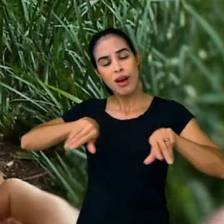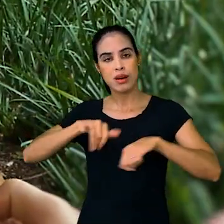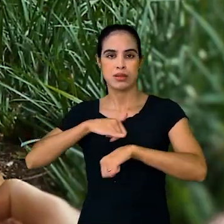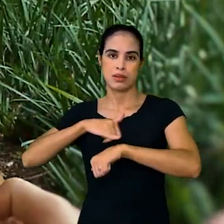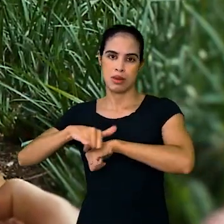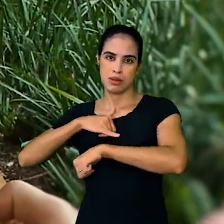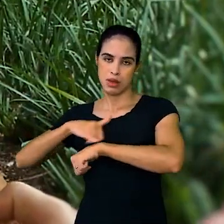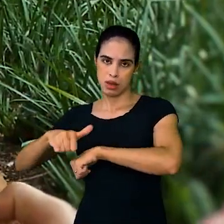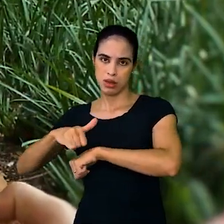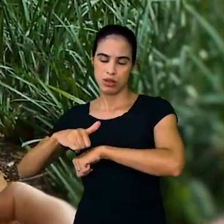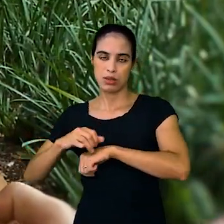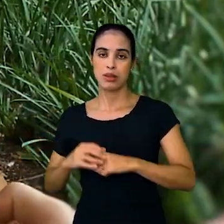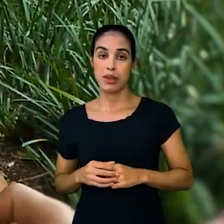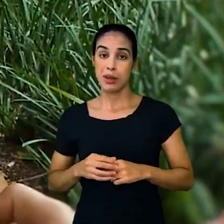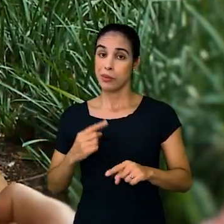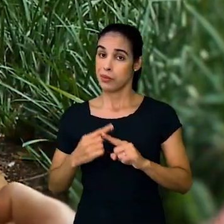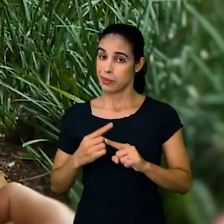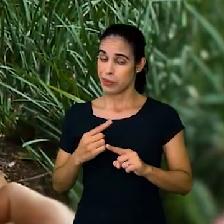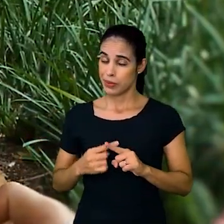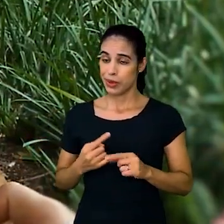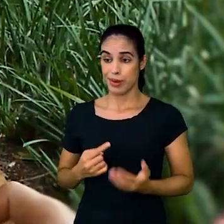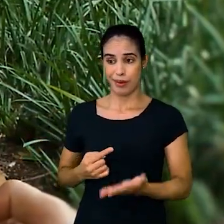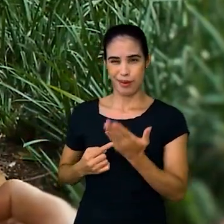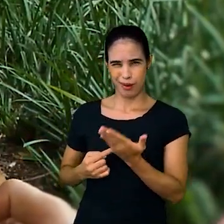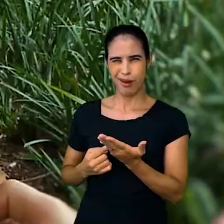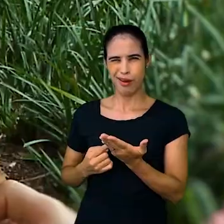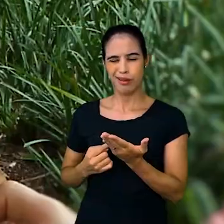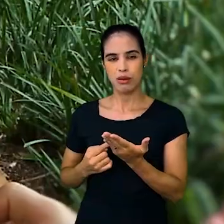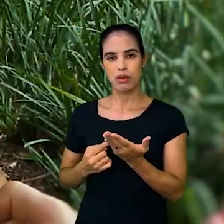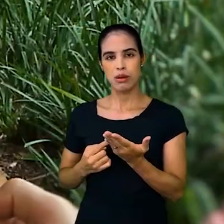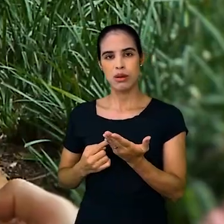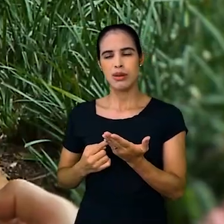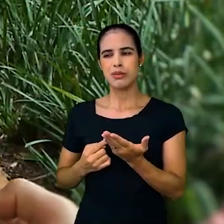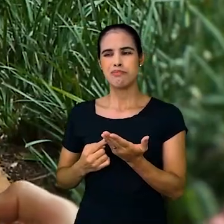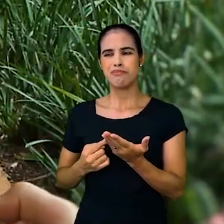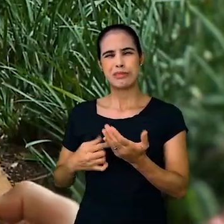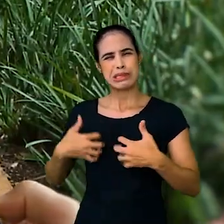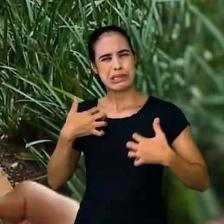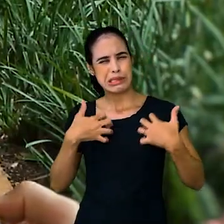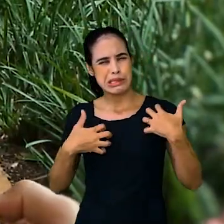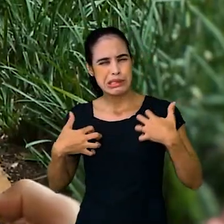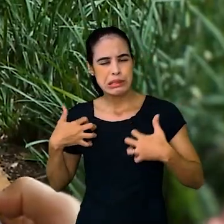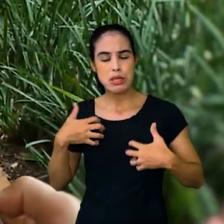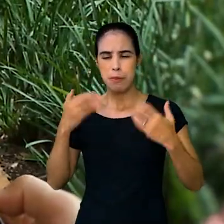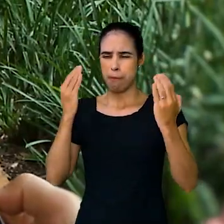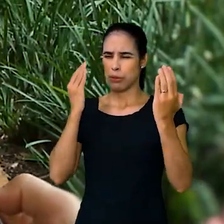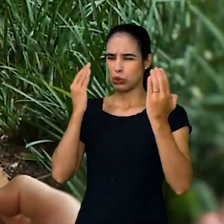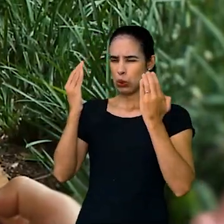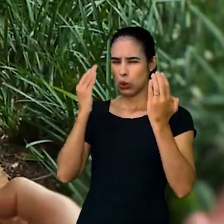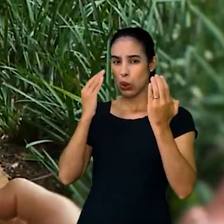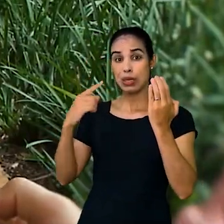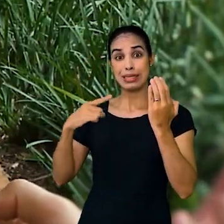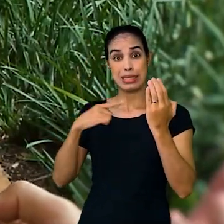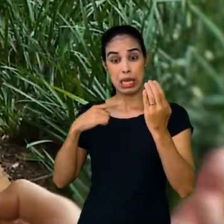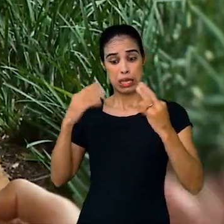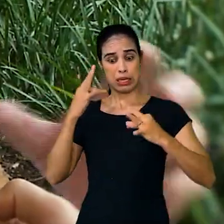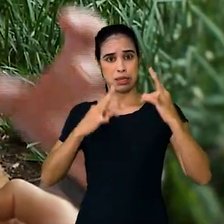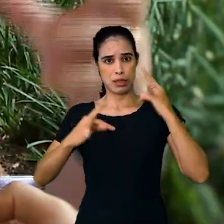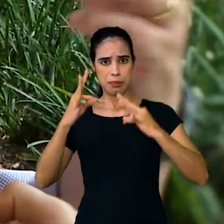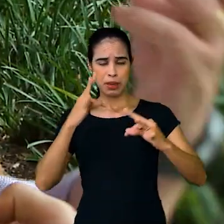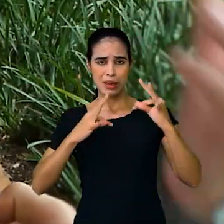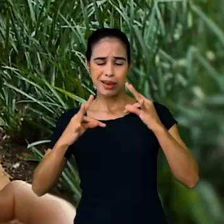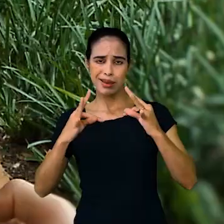organização, porque aquela situação, mesmo que você faça terapia, tenha um acompanhamento psicológico, médico e